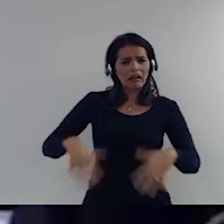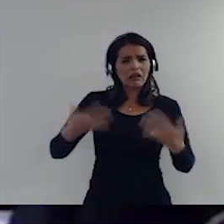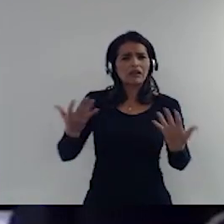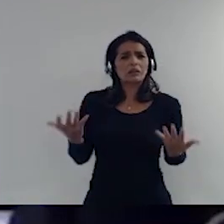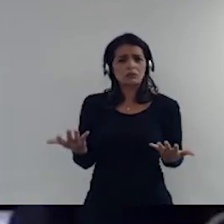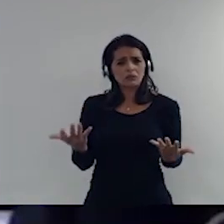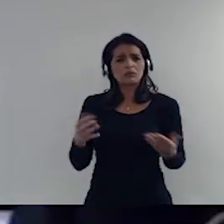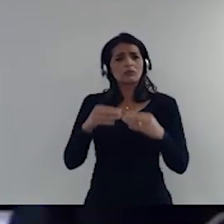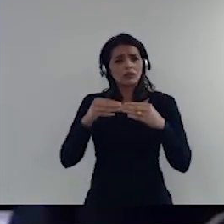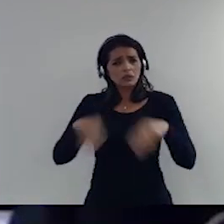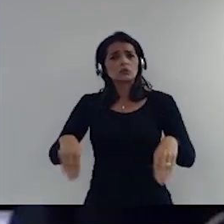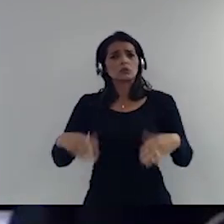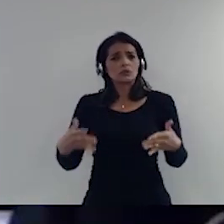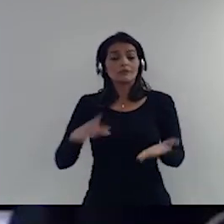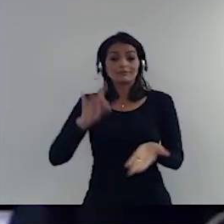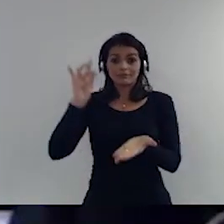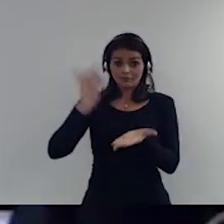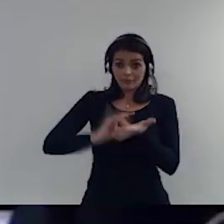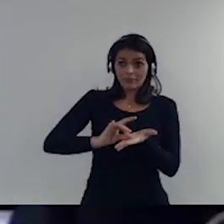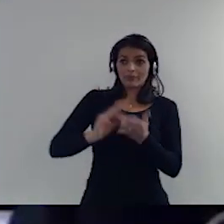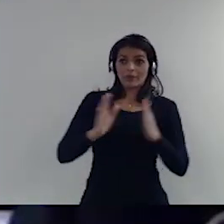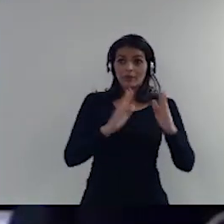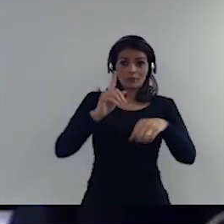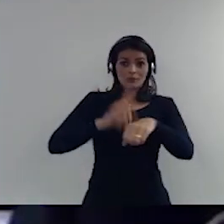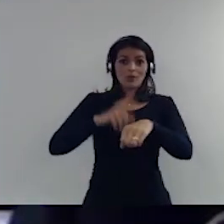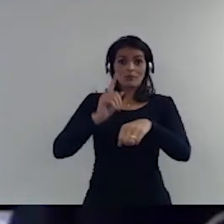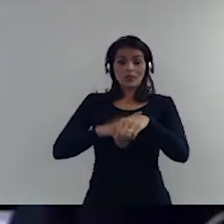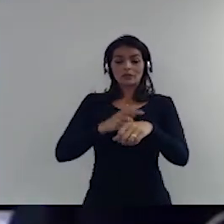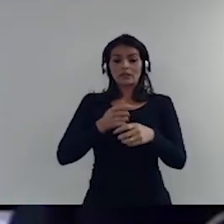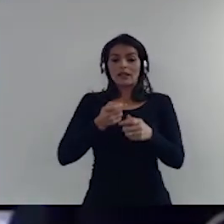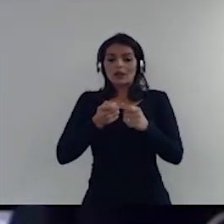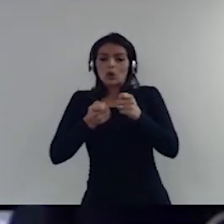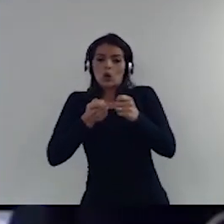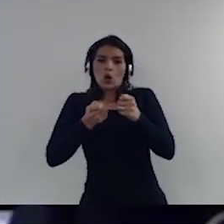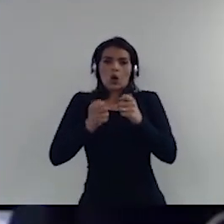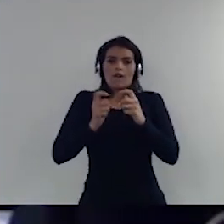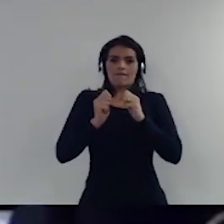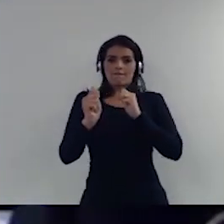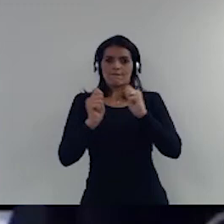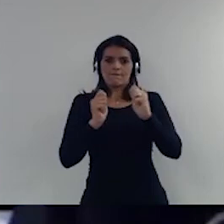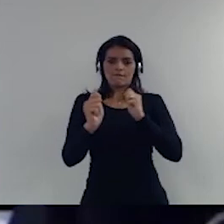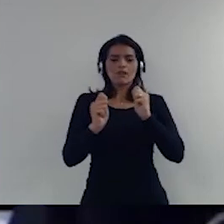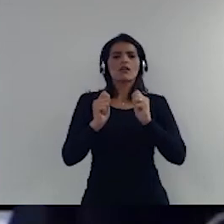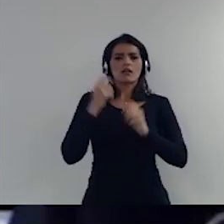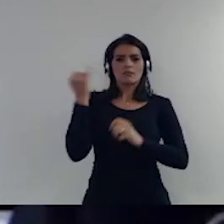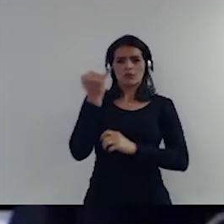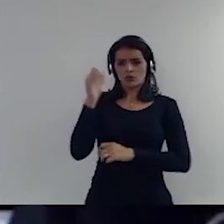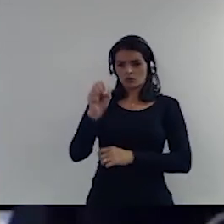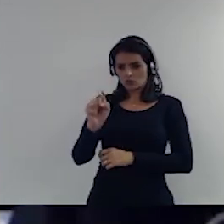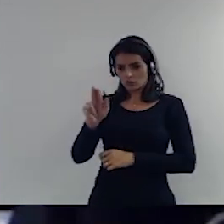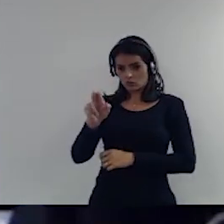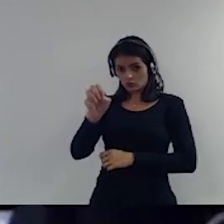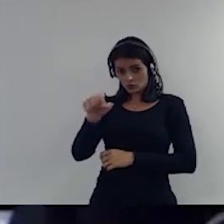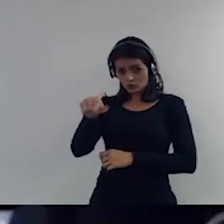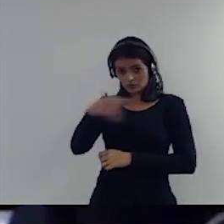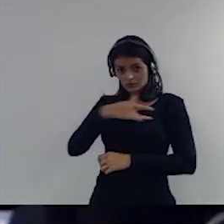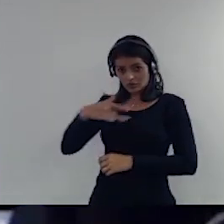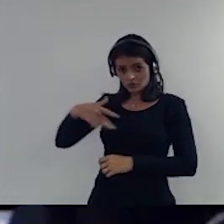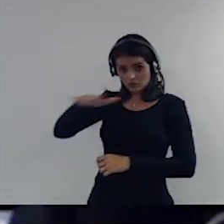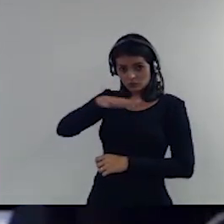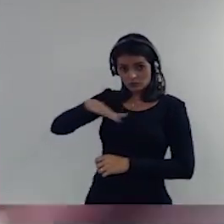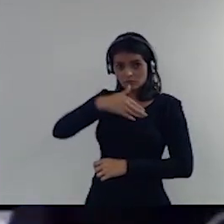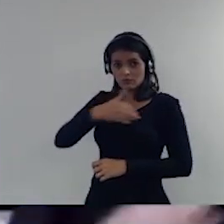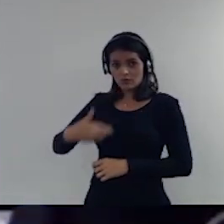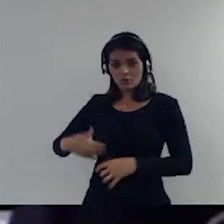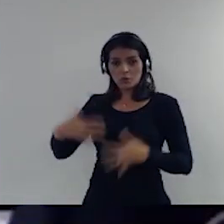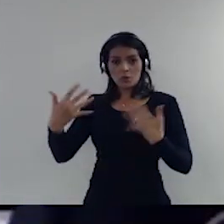é fato que nesse momento contingencial, pelo menos a importância do SUS, eu acho que foi assim, ou está sendo,